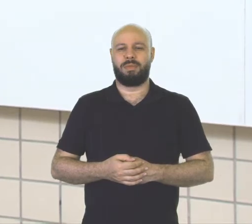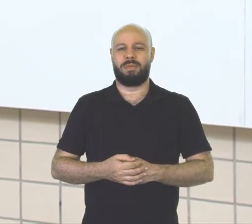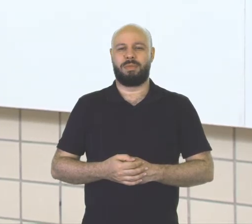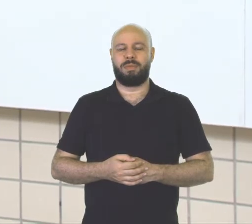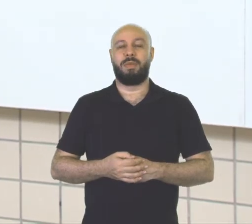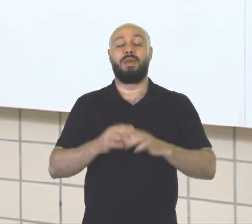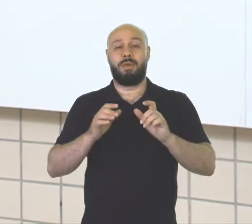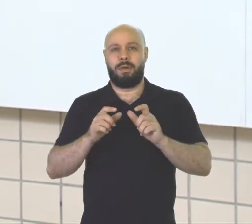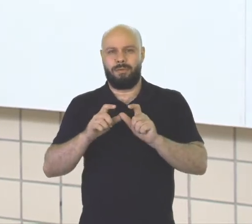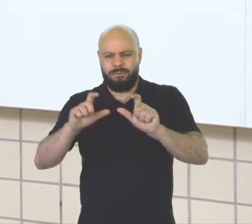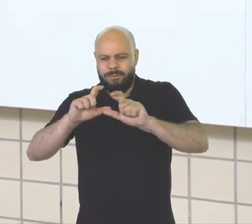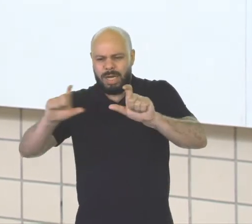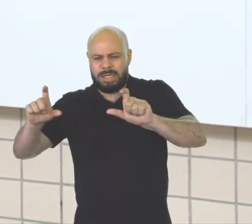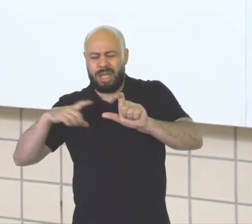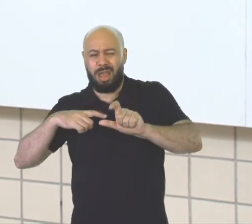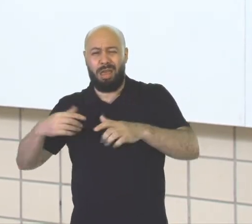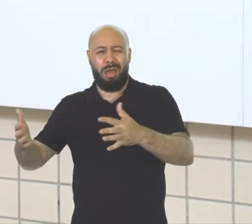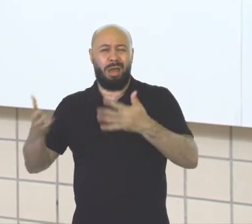shower.